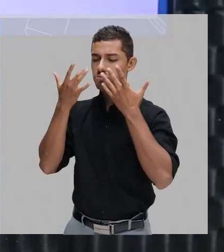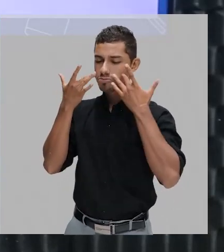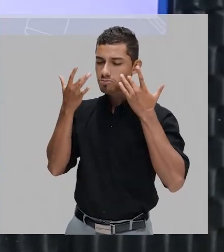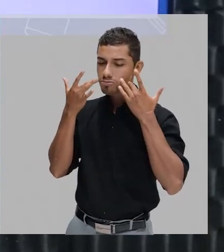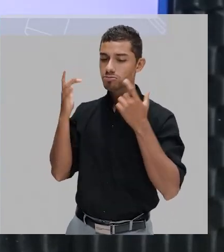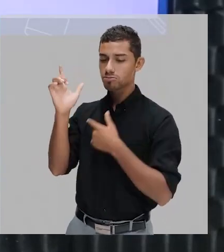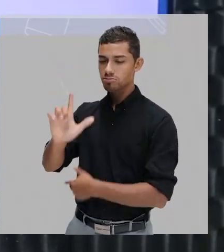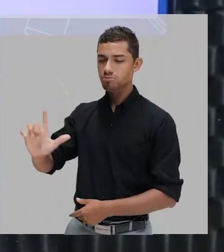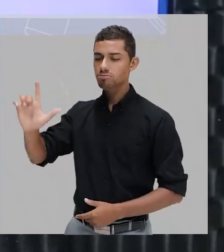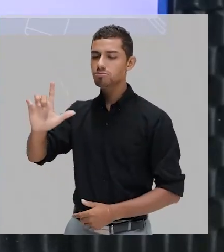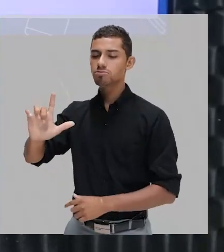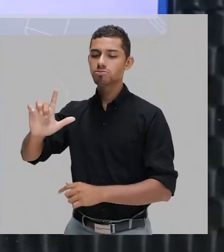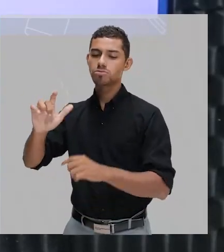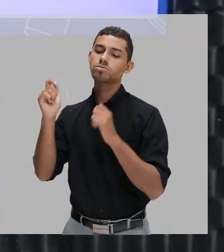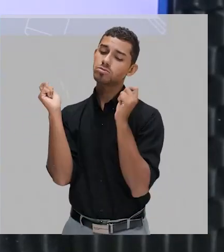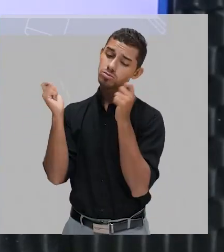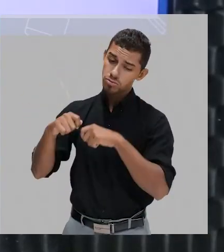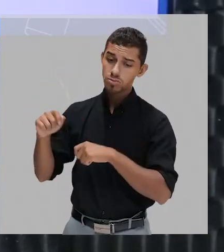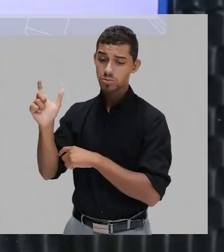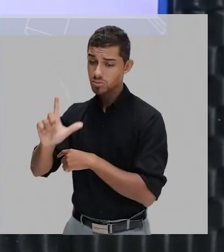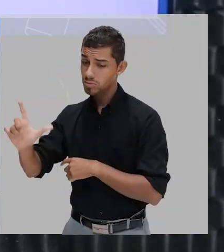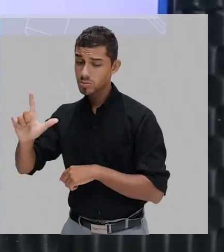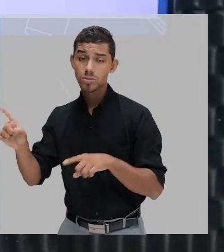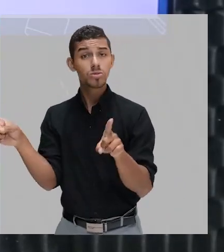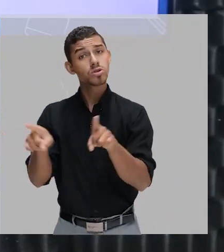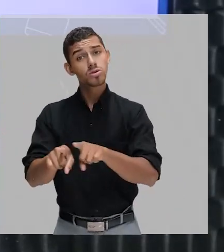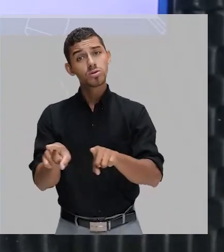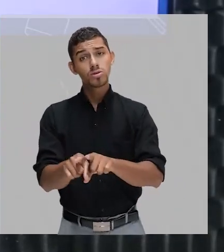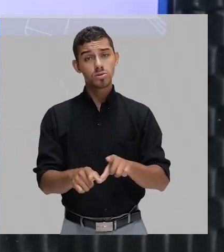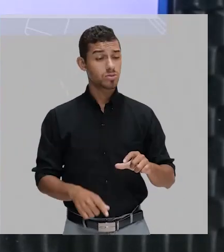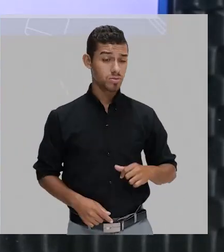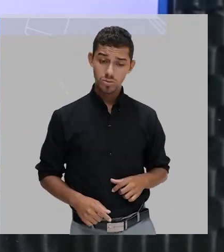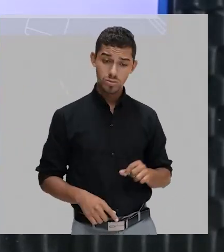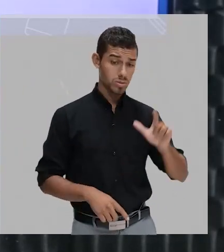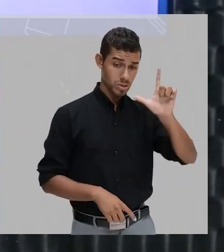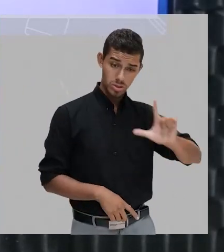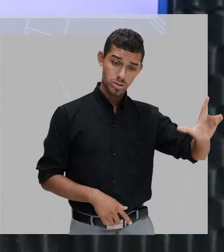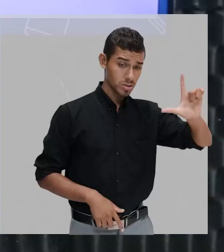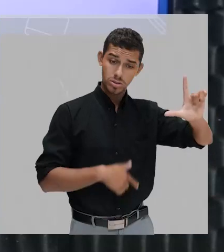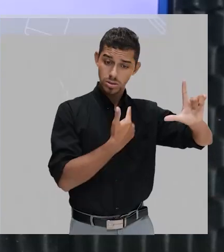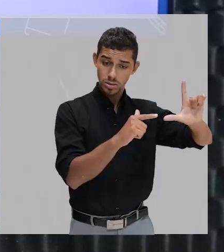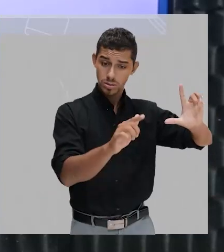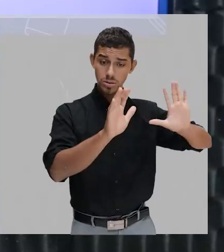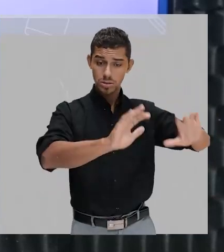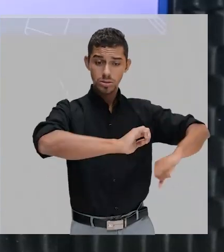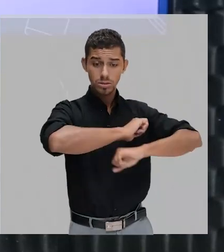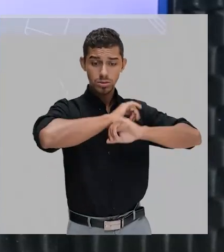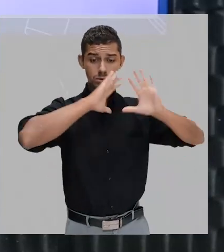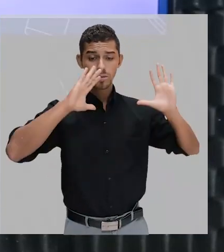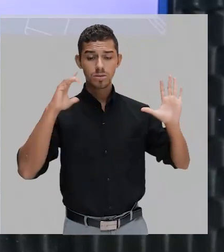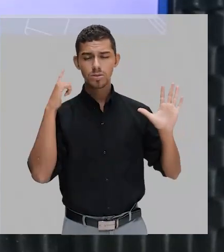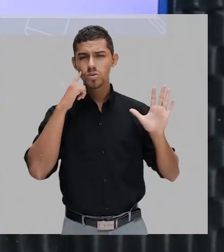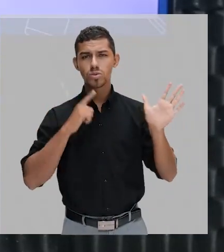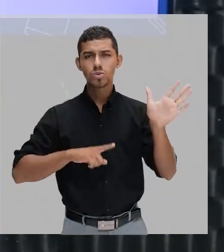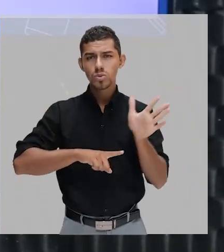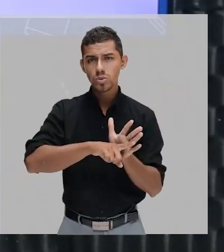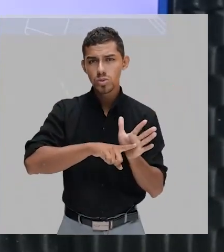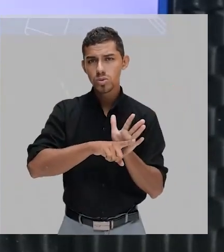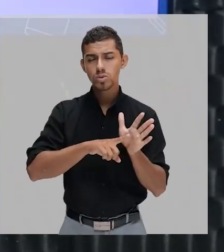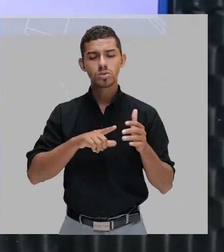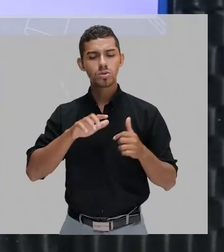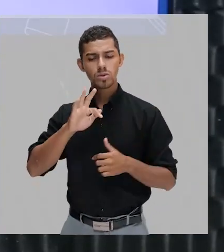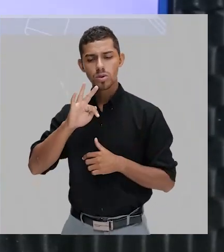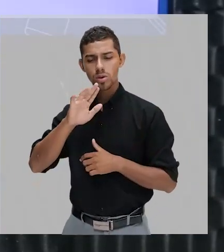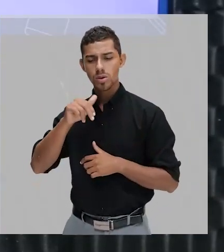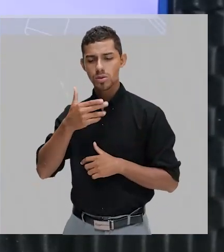pode acontecer de uma forma literária ou de uma forma não literária, né? Para que isso fique mais claro, só dá uma olhadinha sobre as